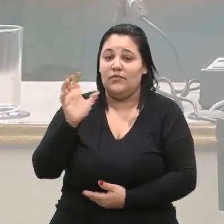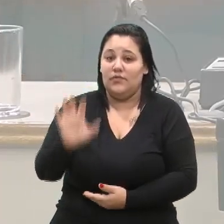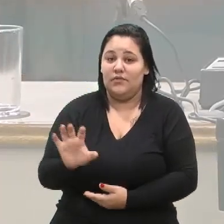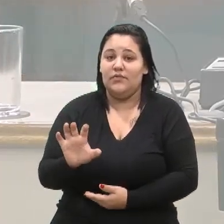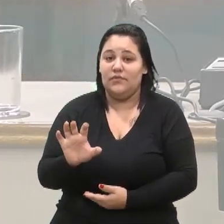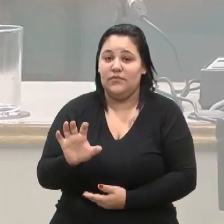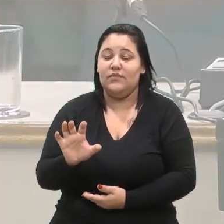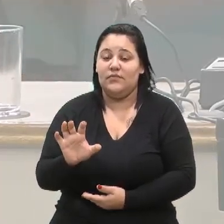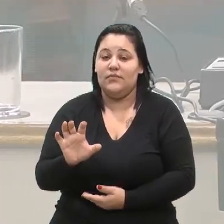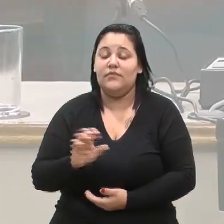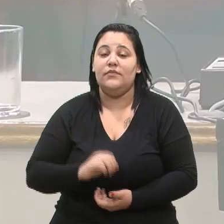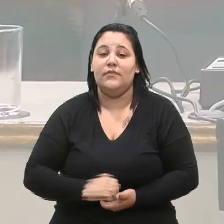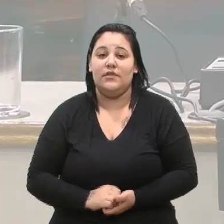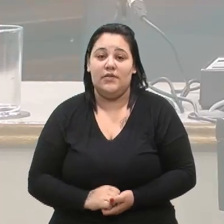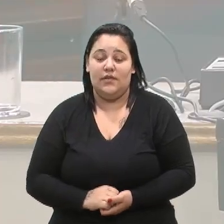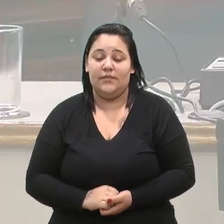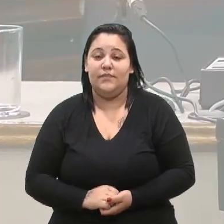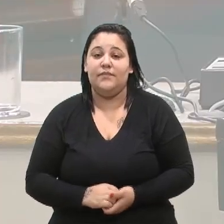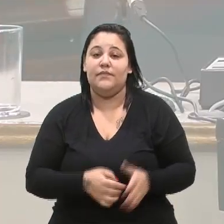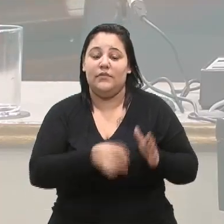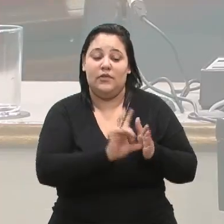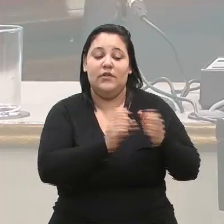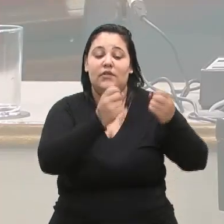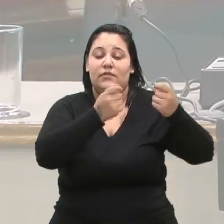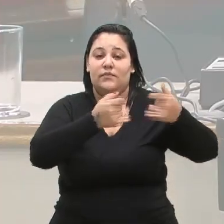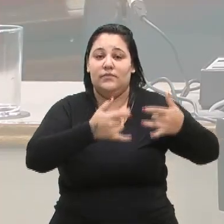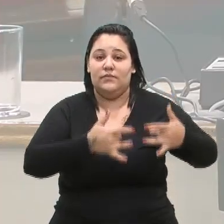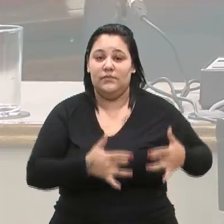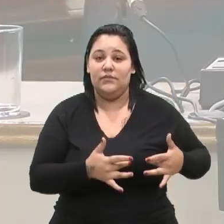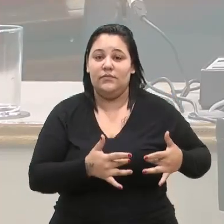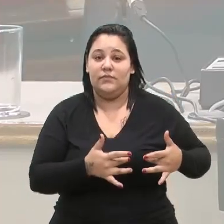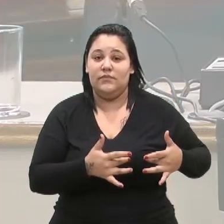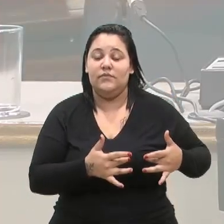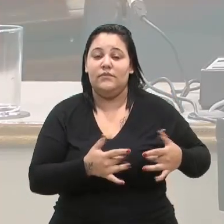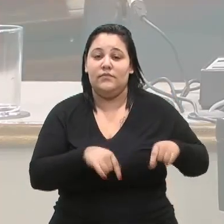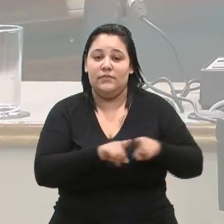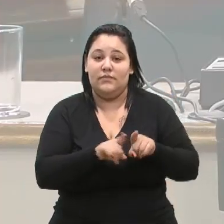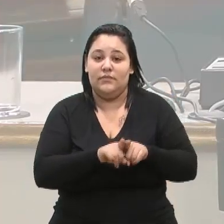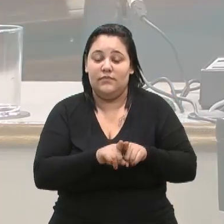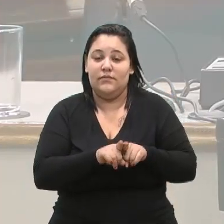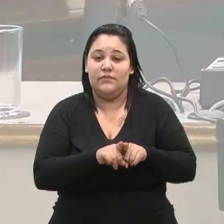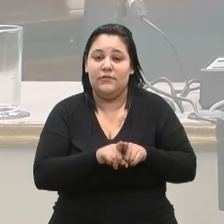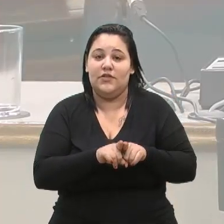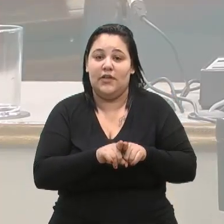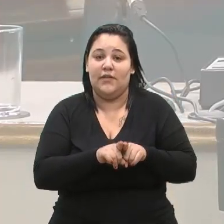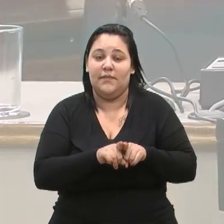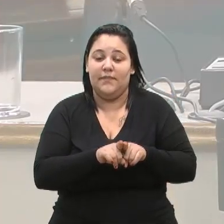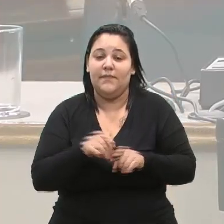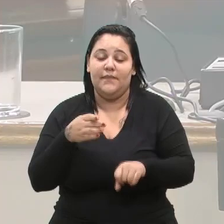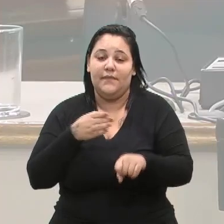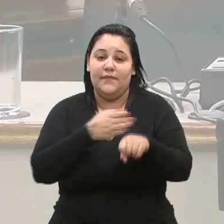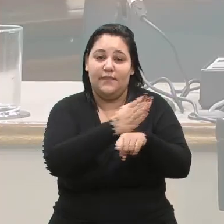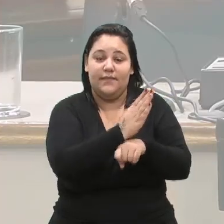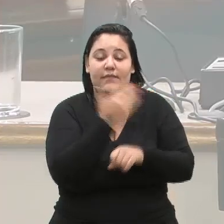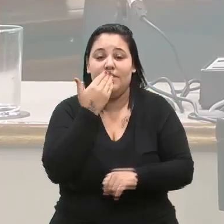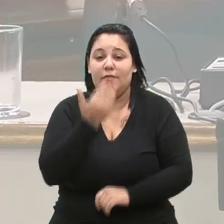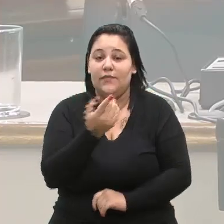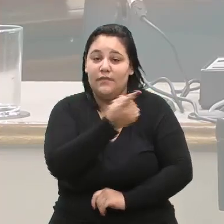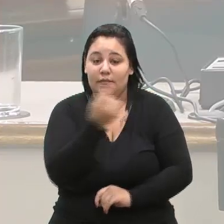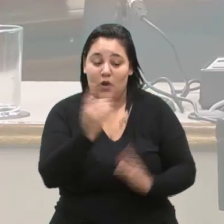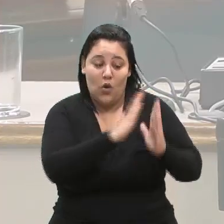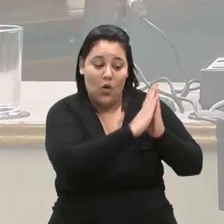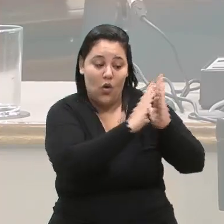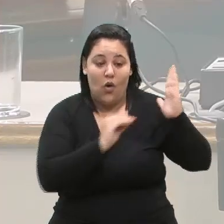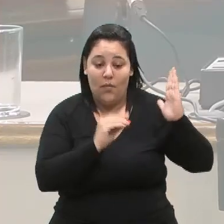fora proposto. Ante o exposto, contamos com a acolhida pelos nobres pares para a aprovação e solicitamos que cópia da